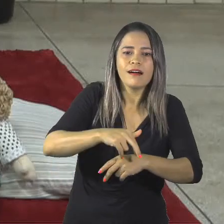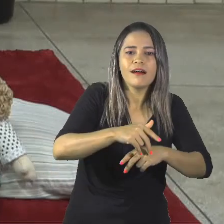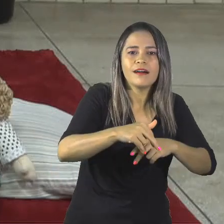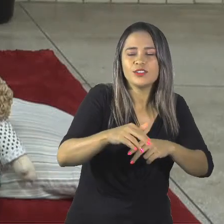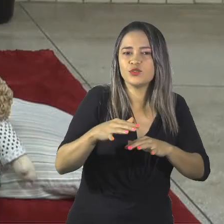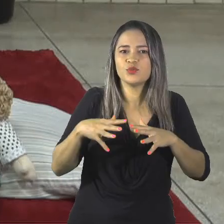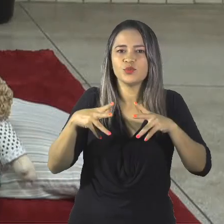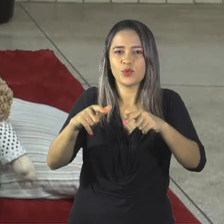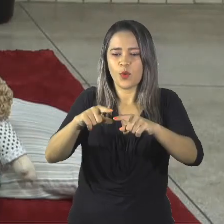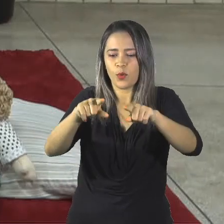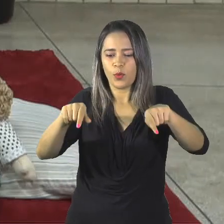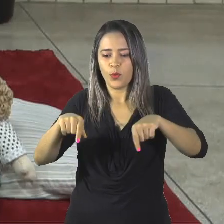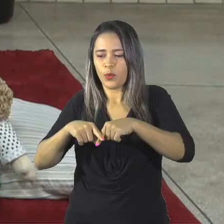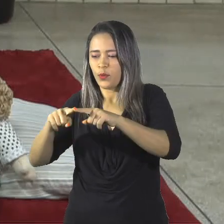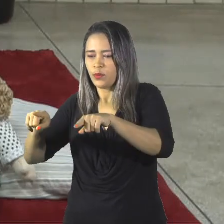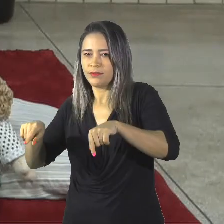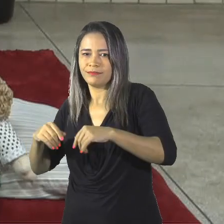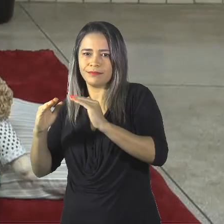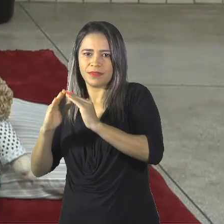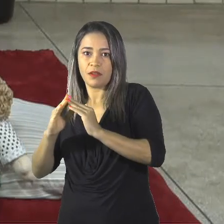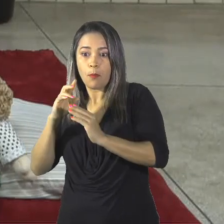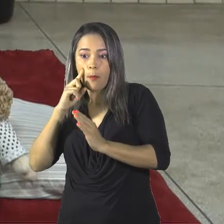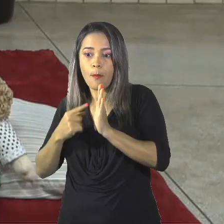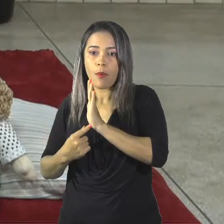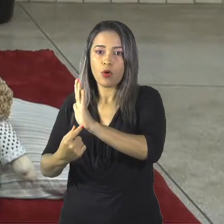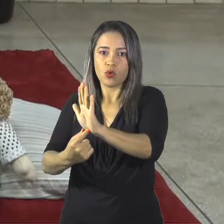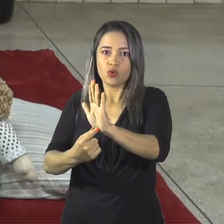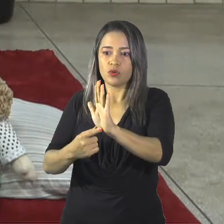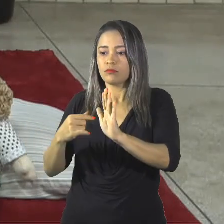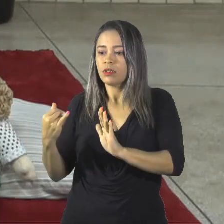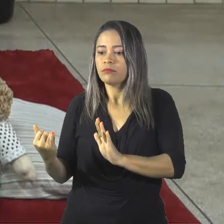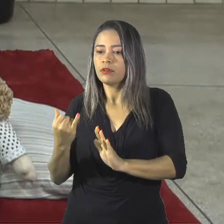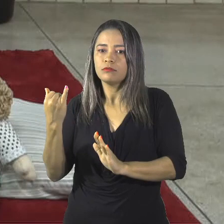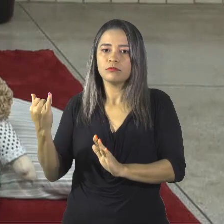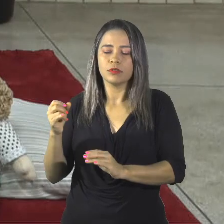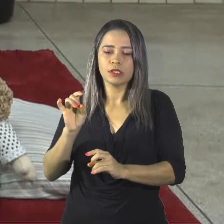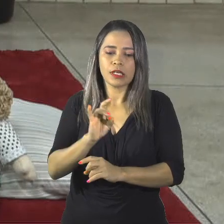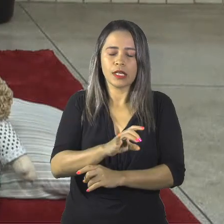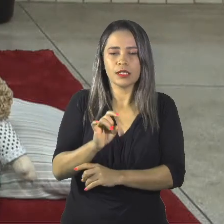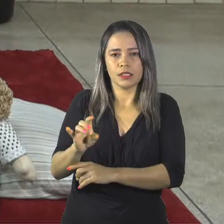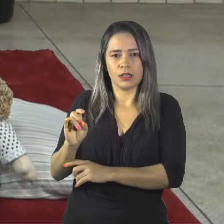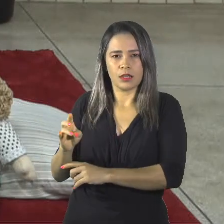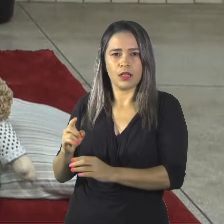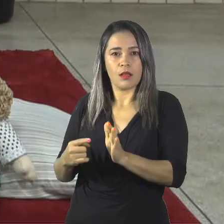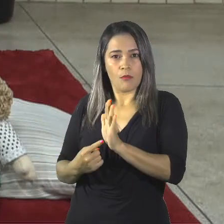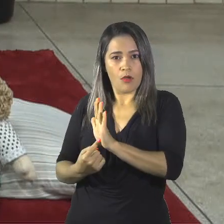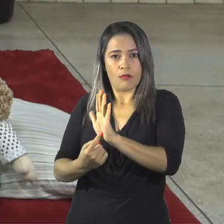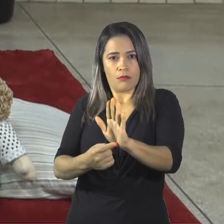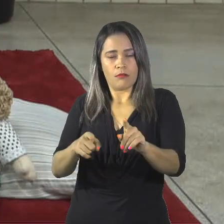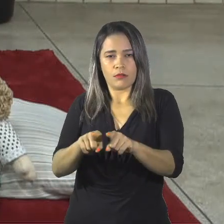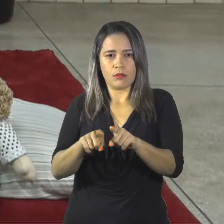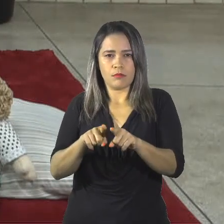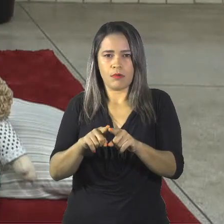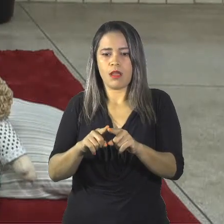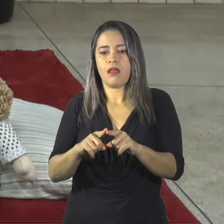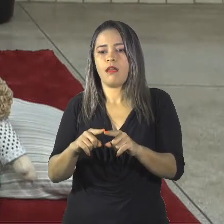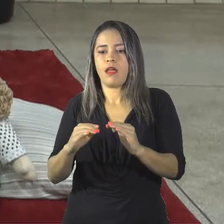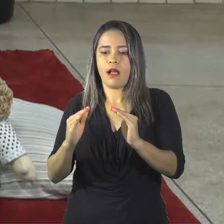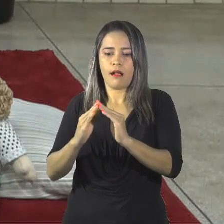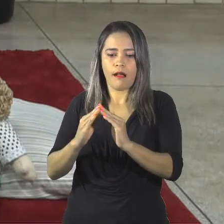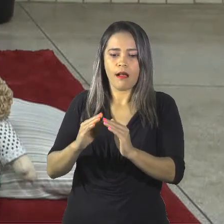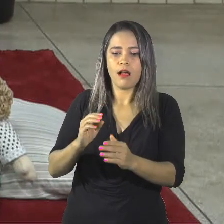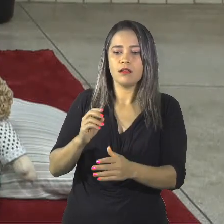a importância que cada cômodo tem na vida dela. Mostre para ela também como é importante manter a sua casa